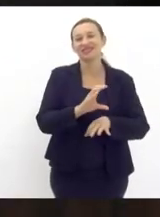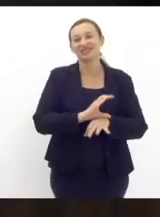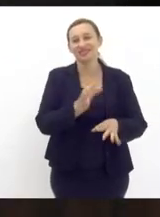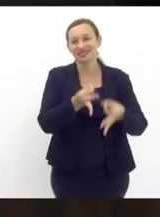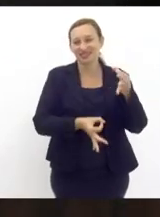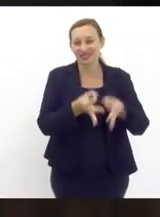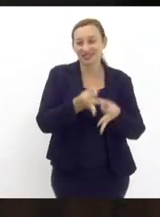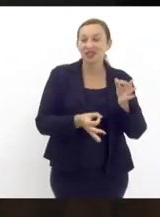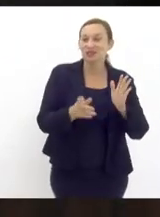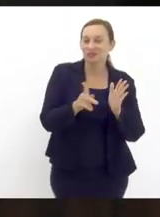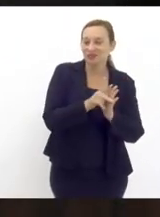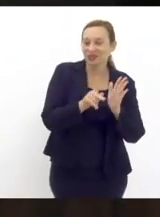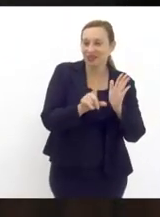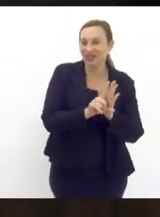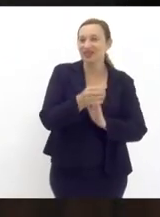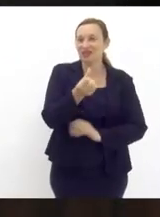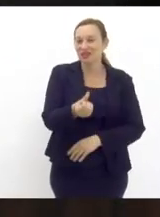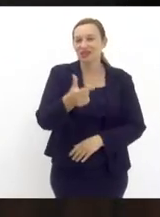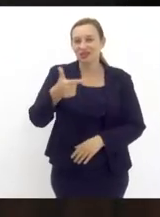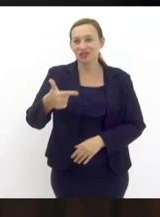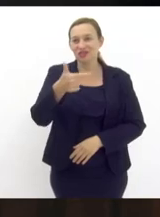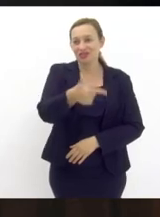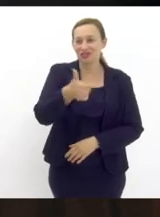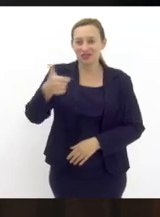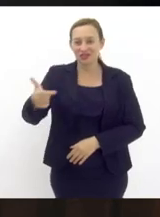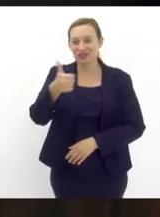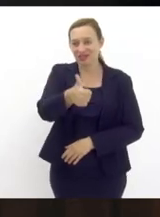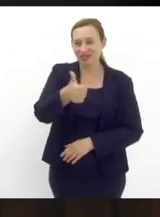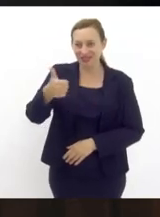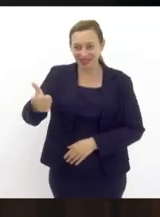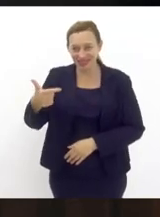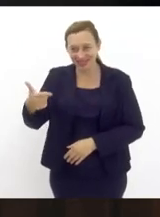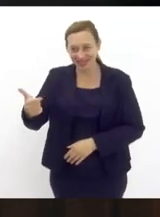no projeto 62 21 de 22